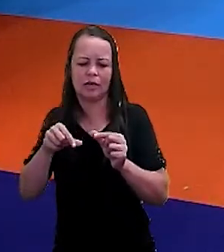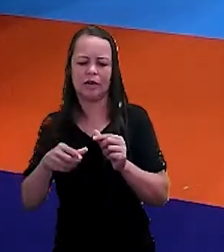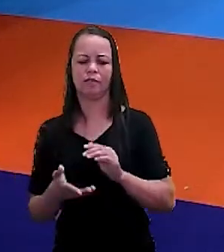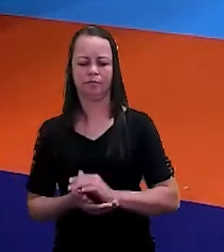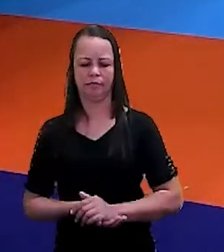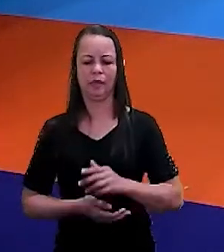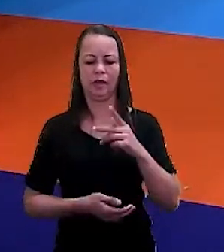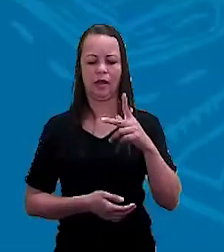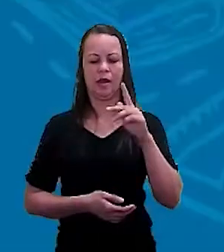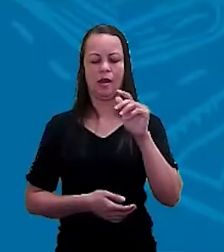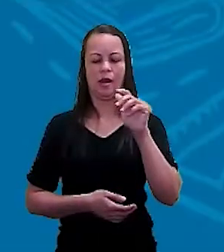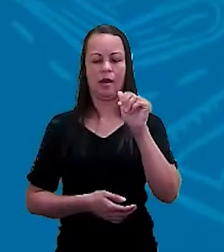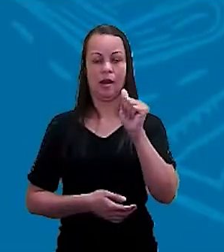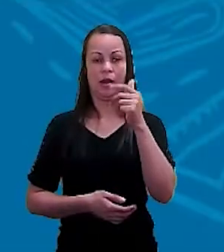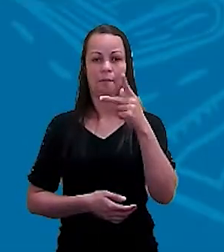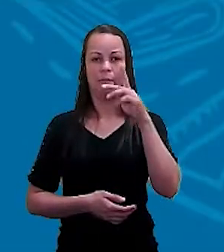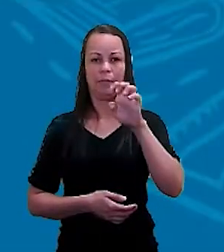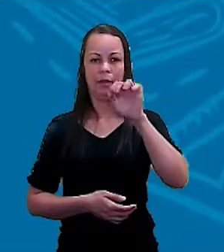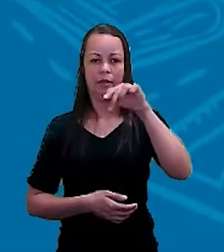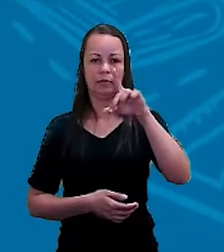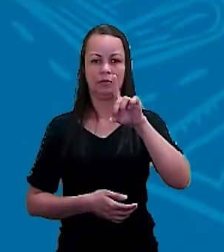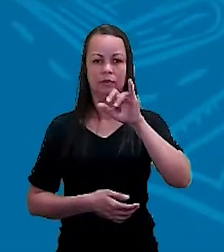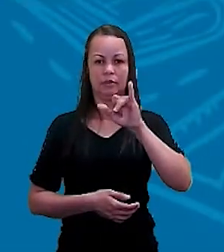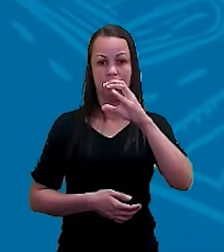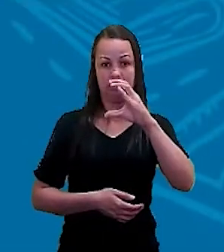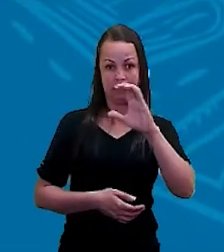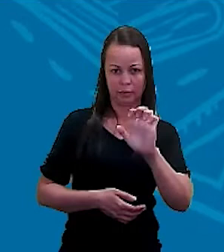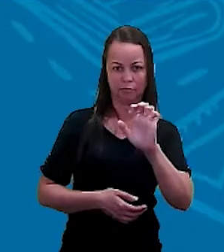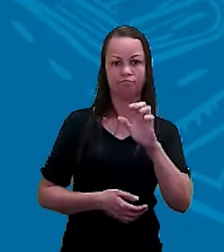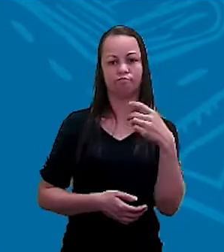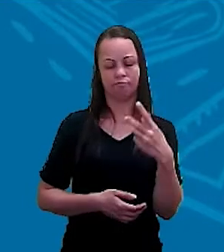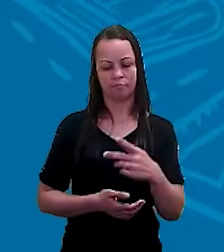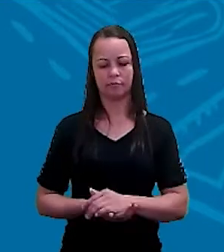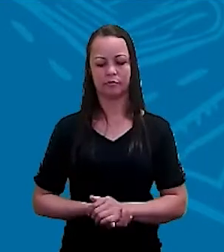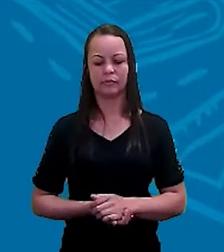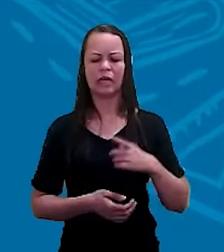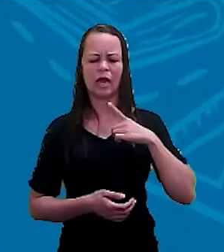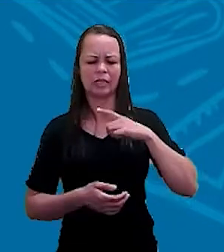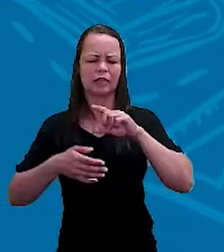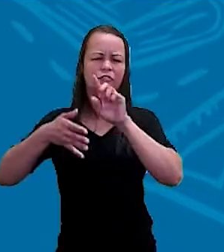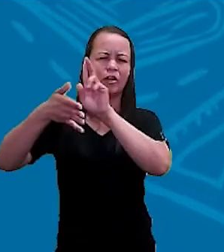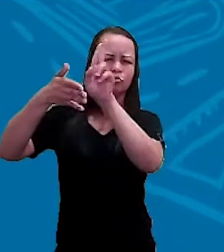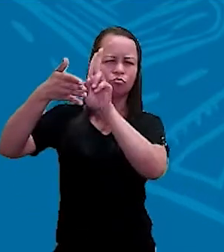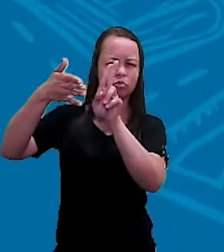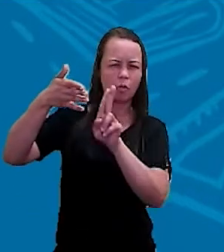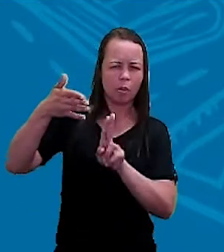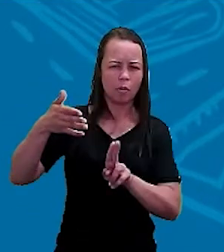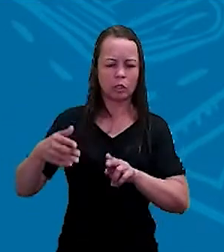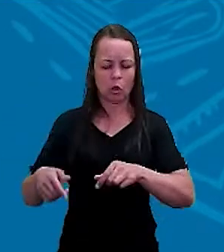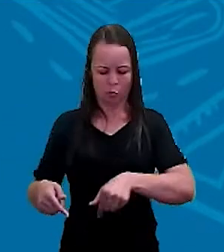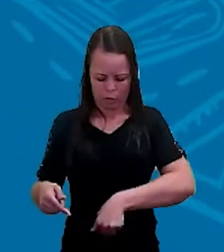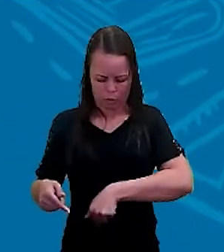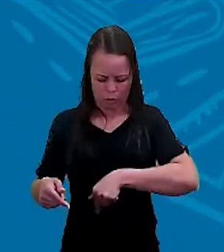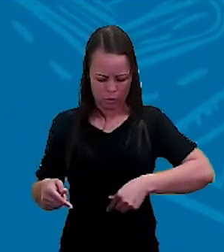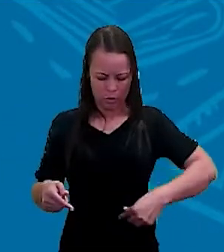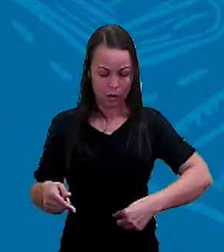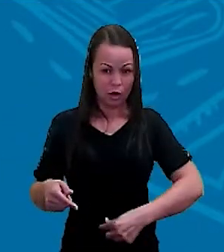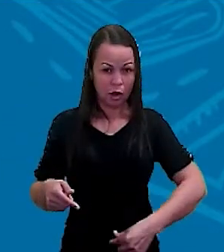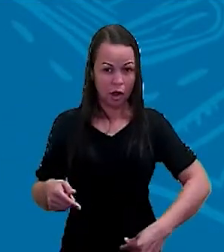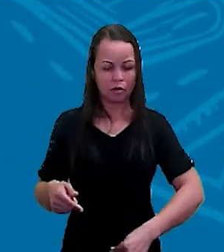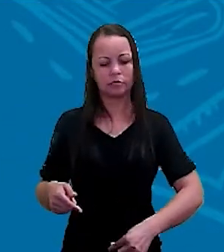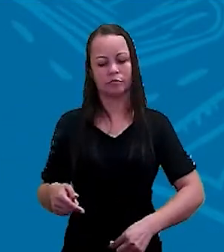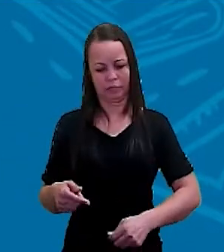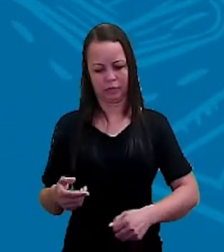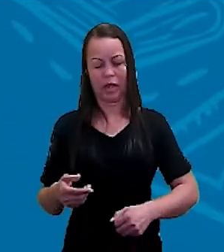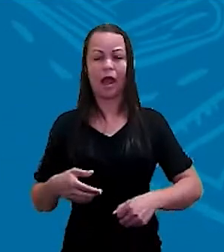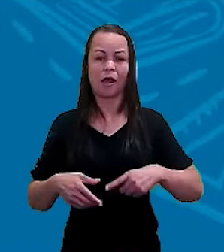o seco, aí tem ali, ó, o colo ascendente, depois a gente tem o colo transverso, o colo descendente e o colo sigmoide. Aí vai ter